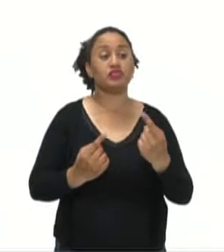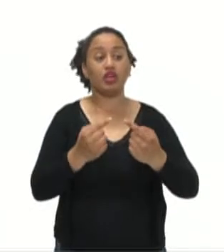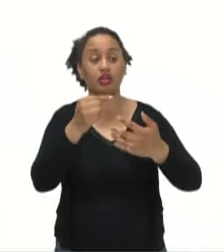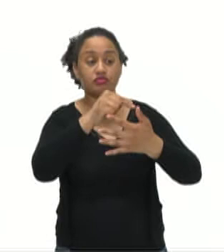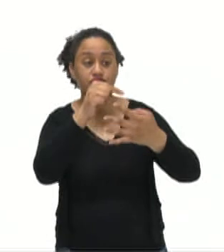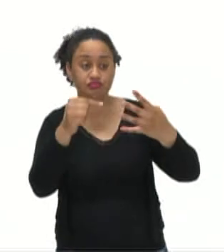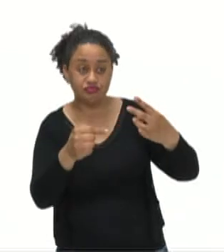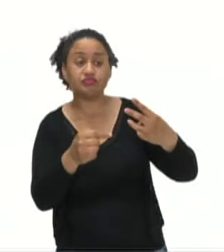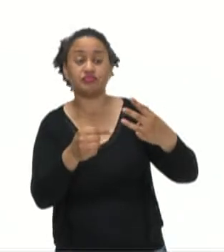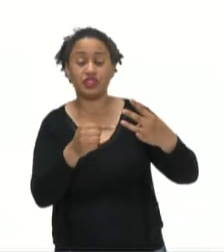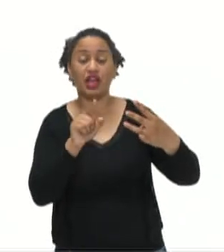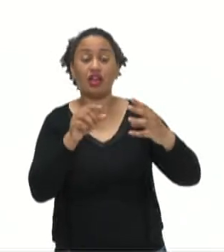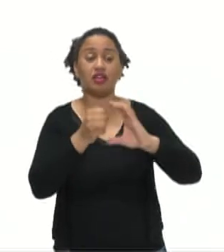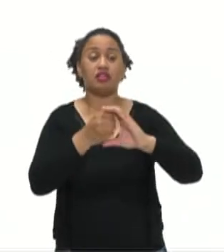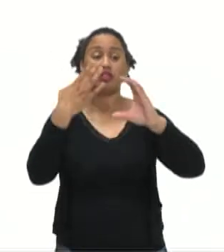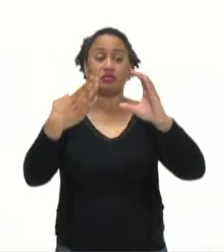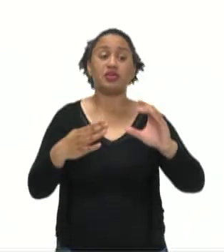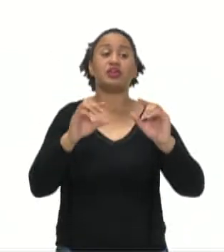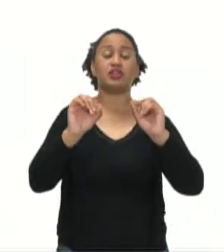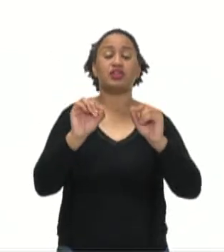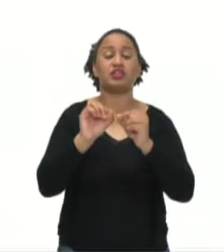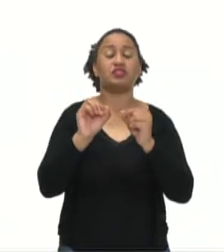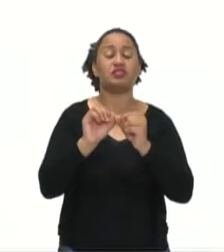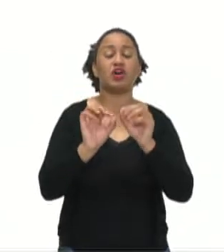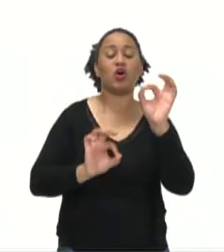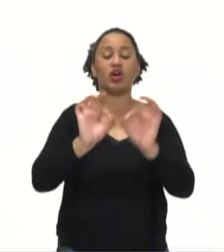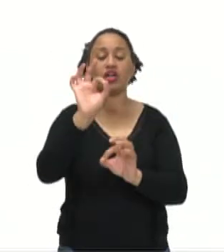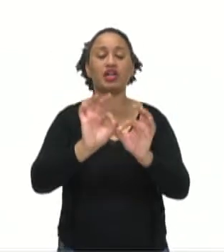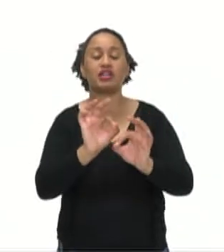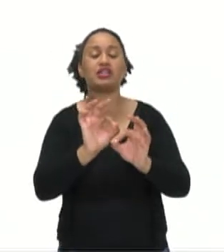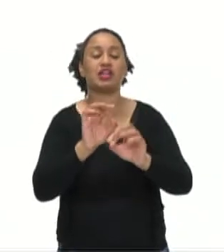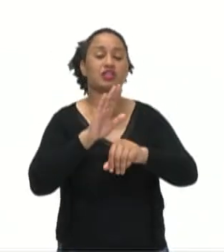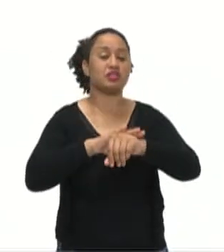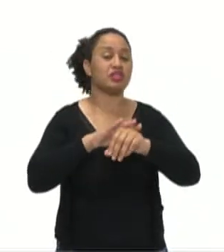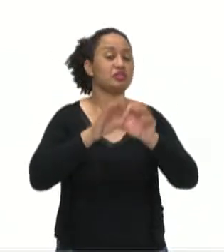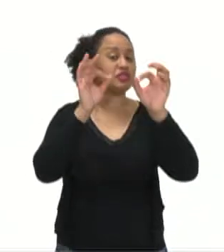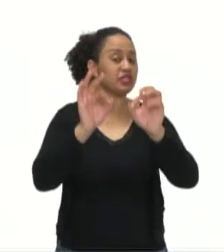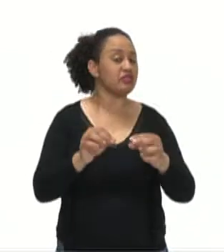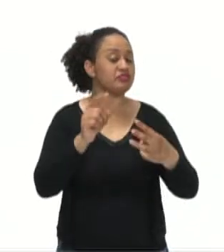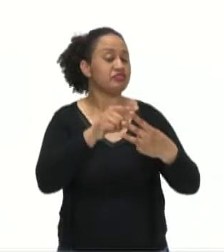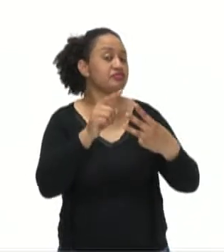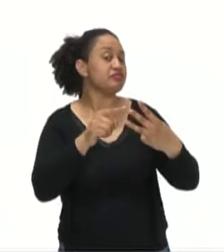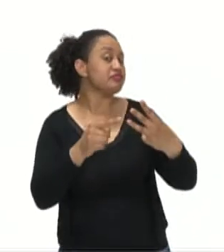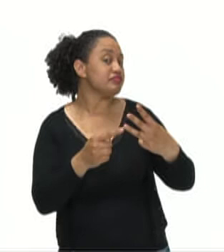alternativas abaixo é uma característica de fazer uma boa gestão do tempo?